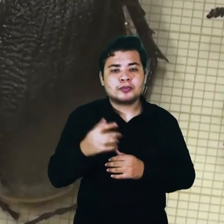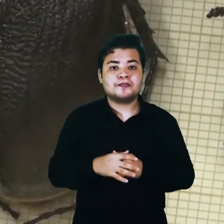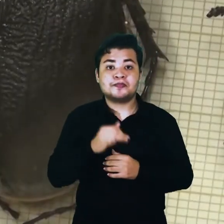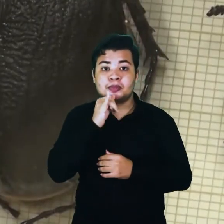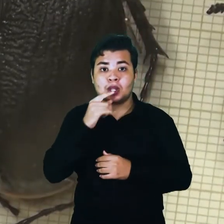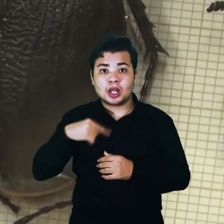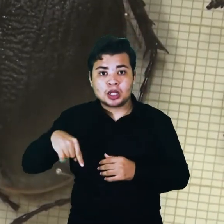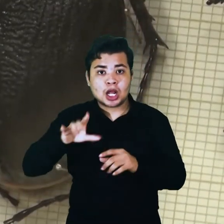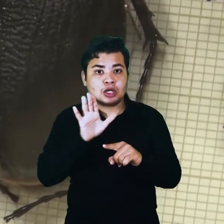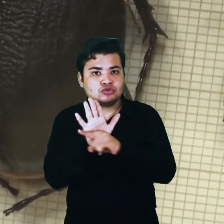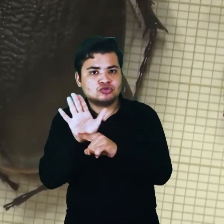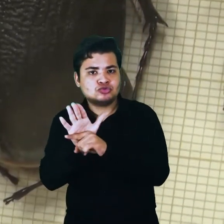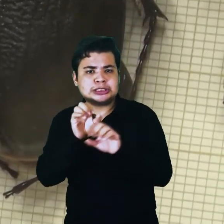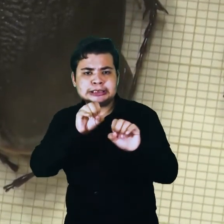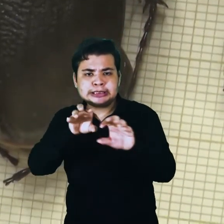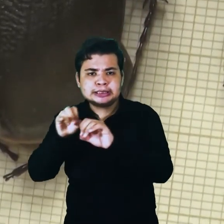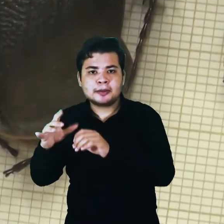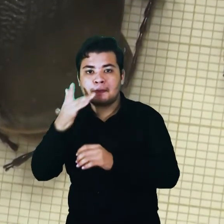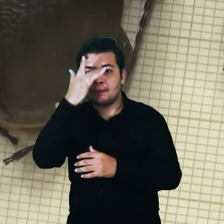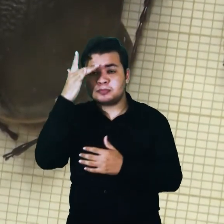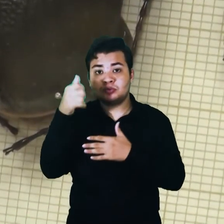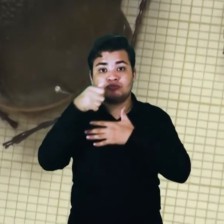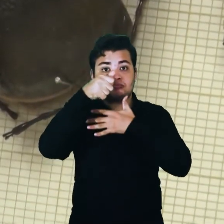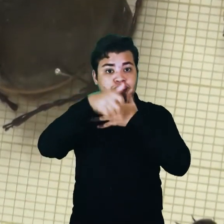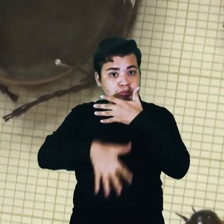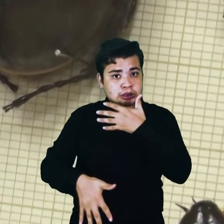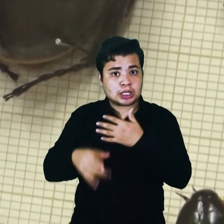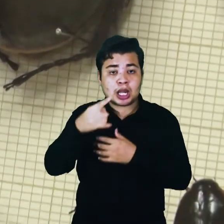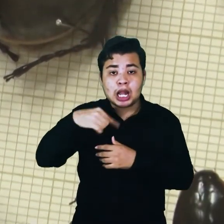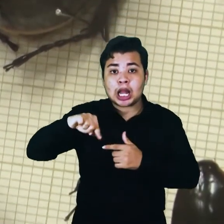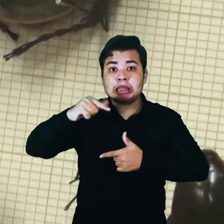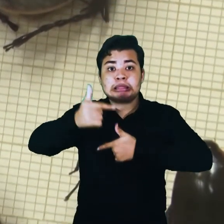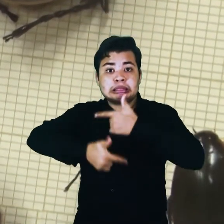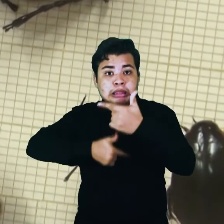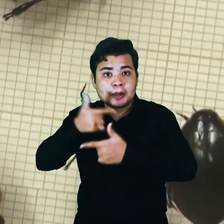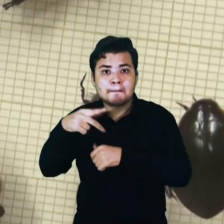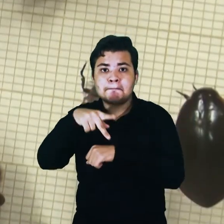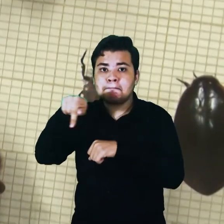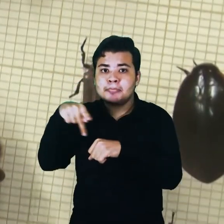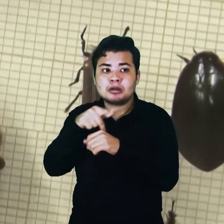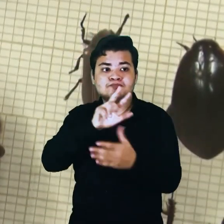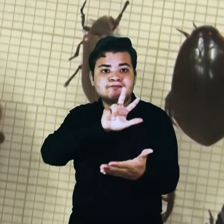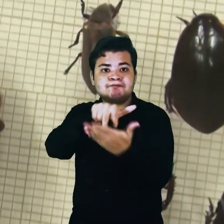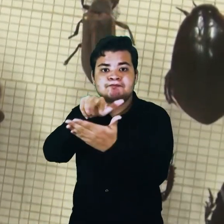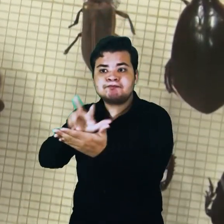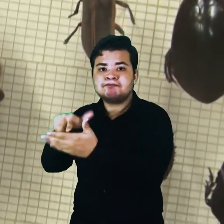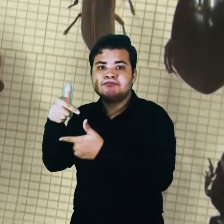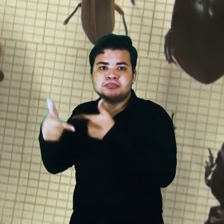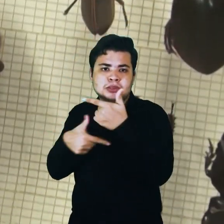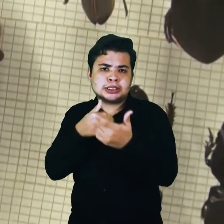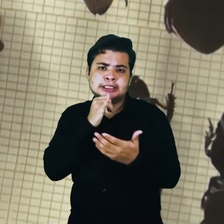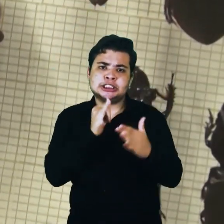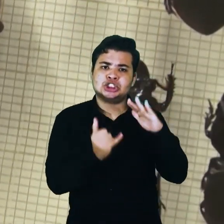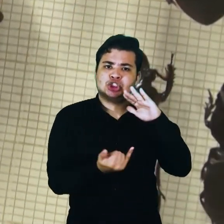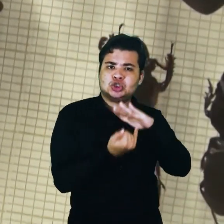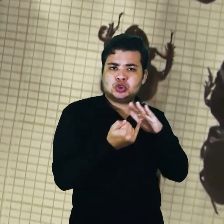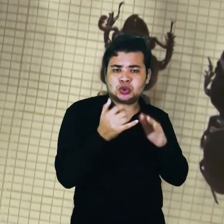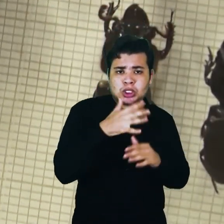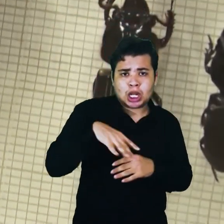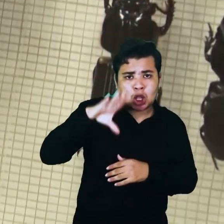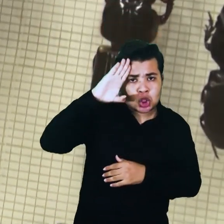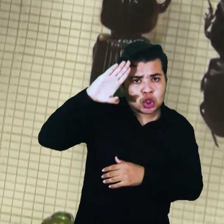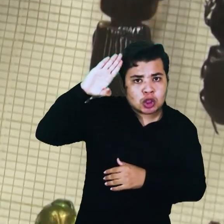mas os taxonomistas, quando formados, têm que assumir posições de trabalho no país. Então, eles vão trabalhar ou em instituições universitárias de